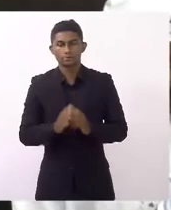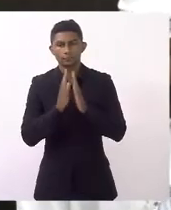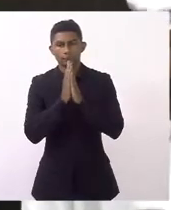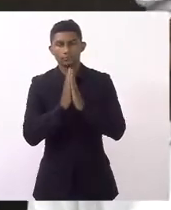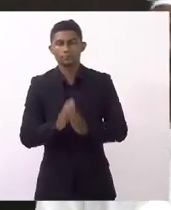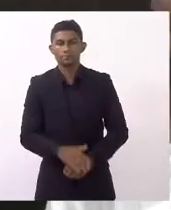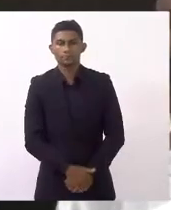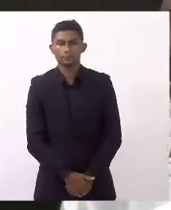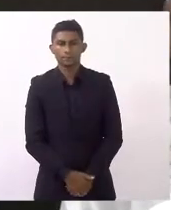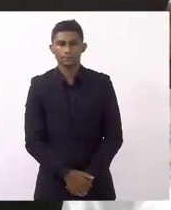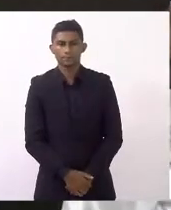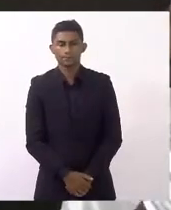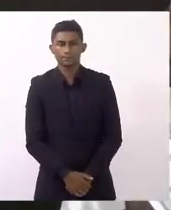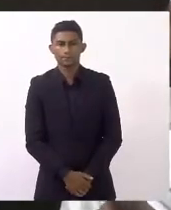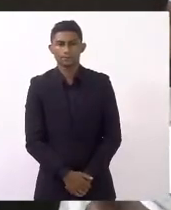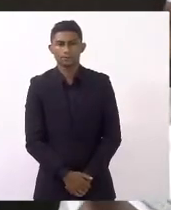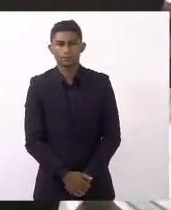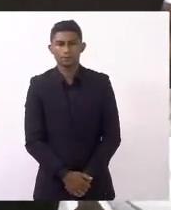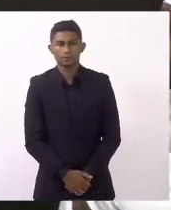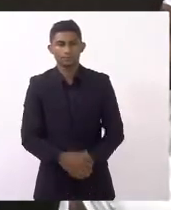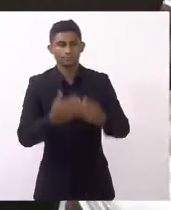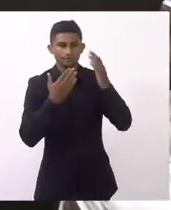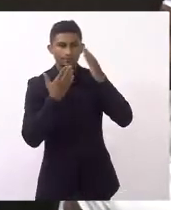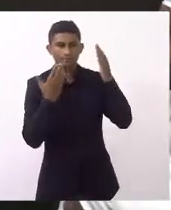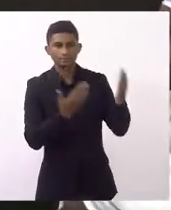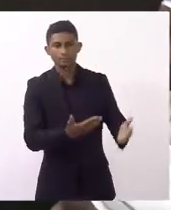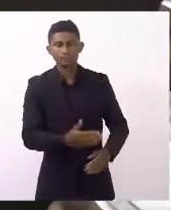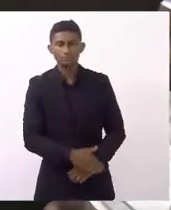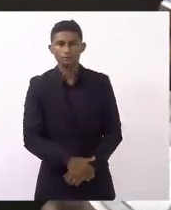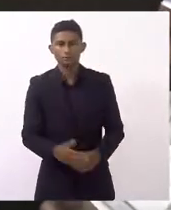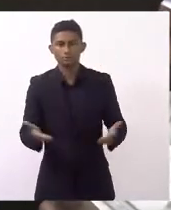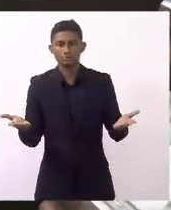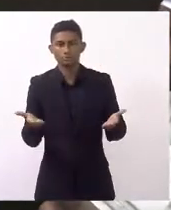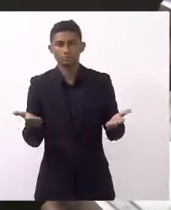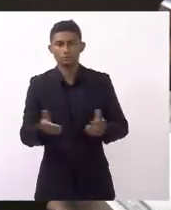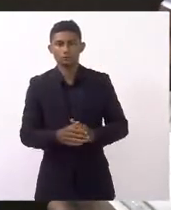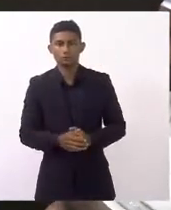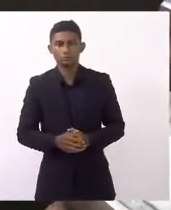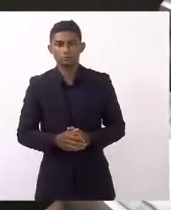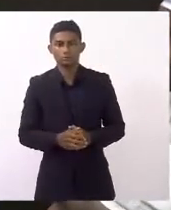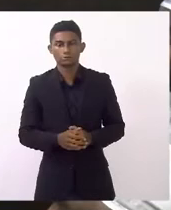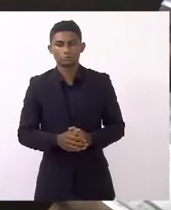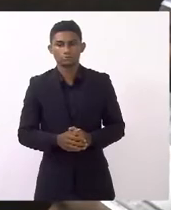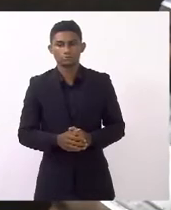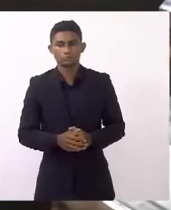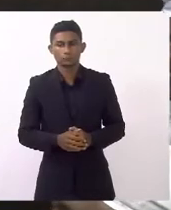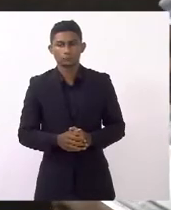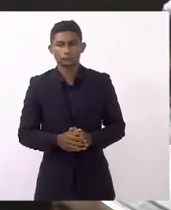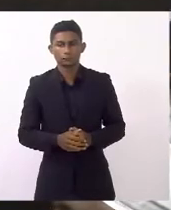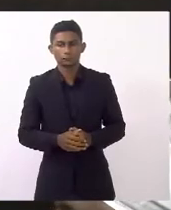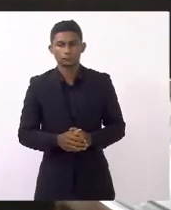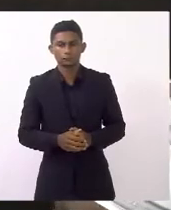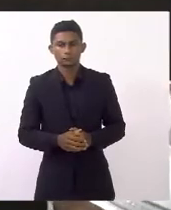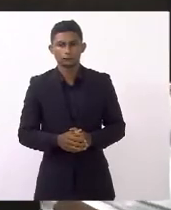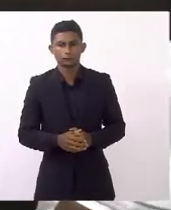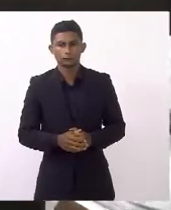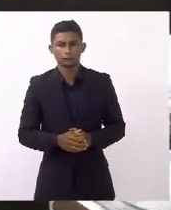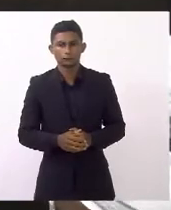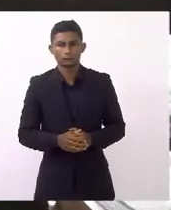favor e Obrigado Renata E agora tem que ser me arrumar